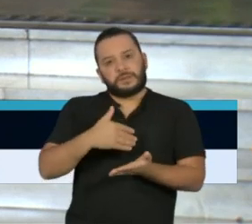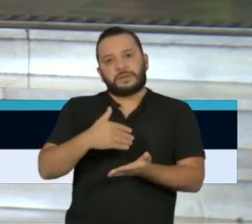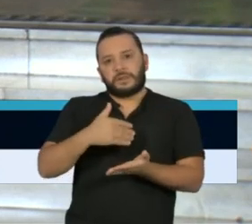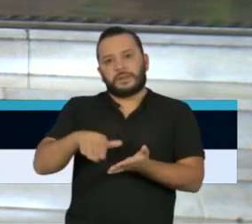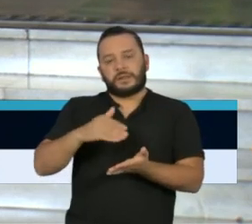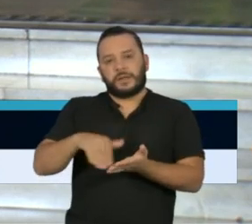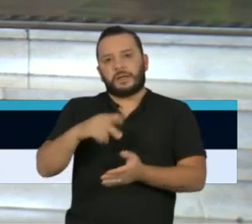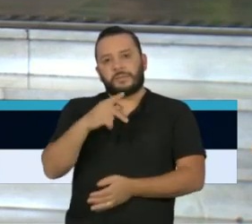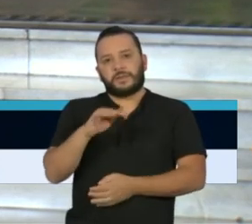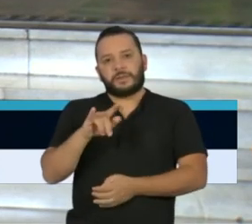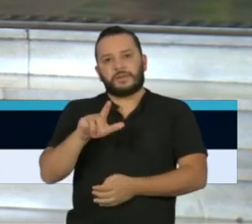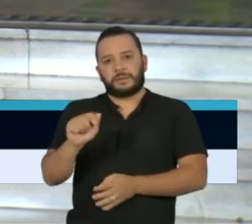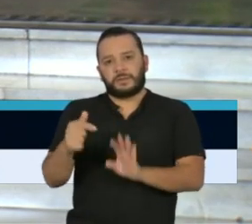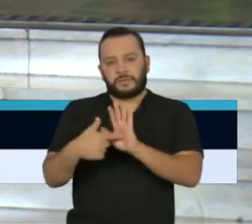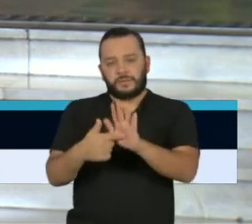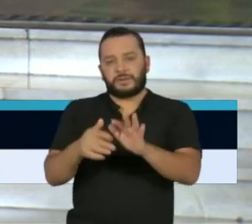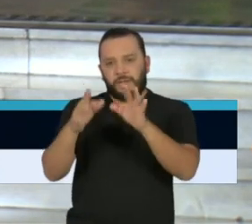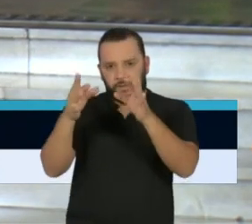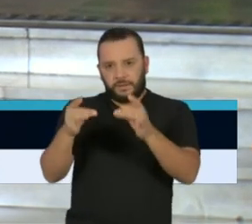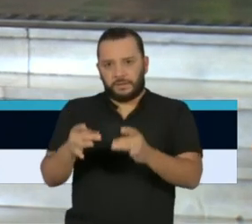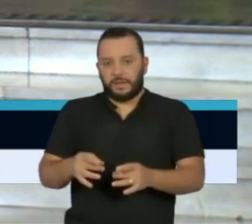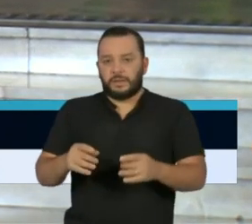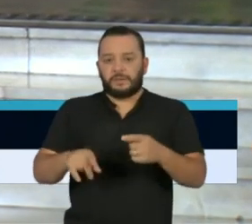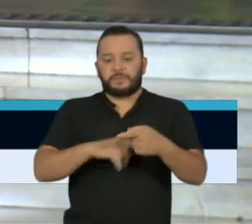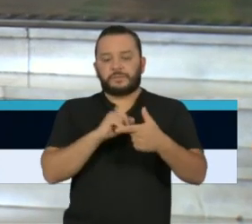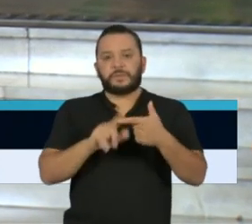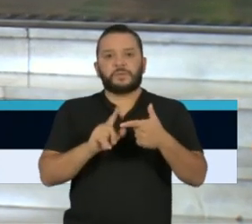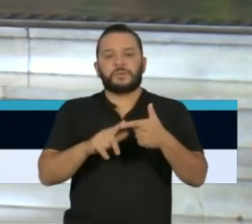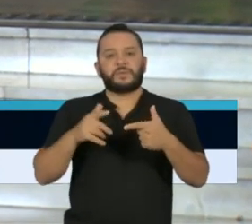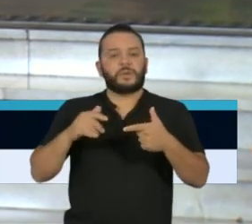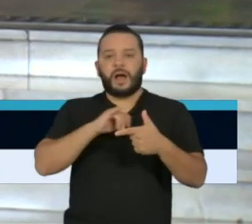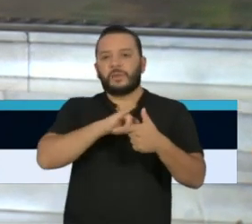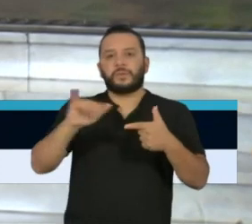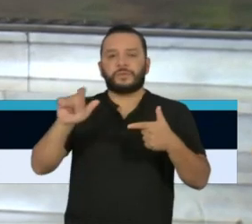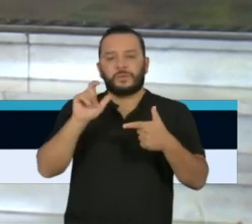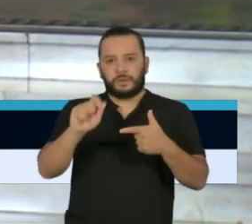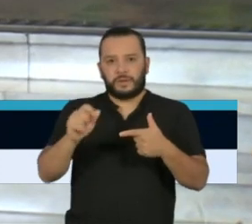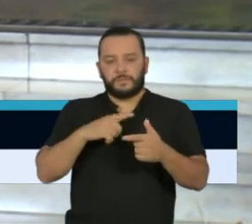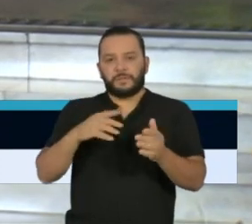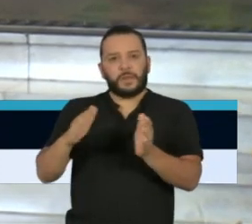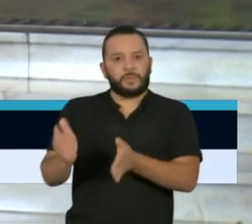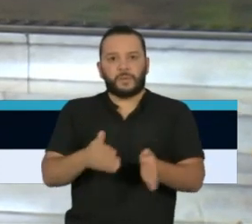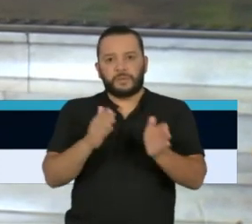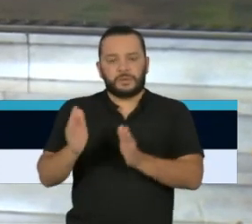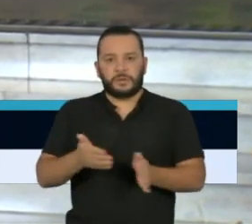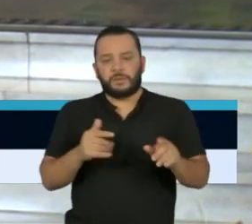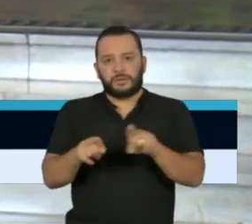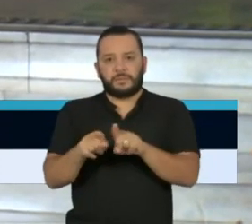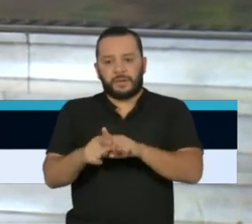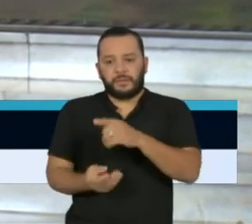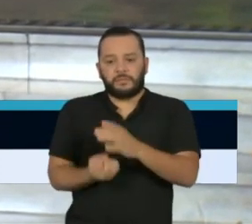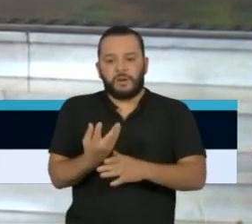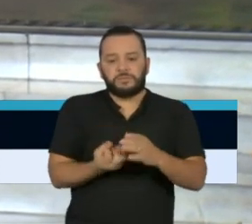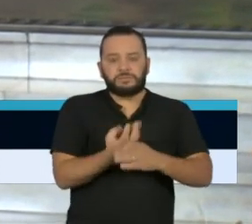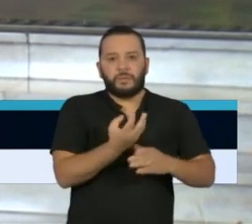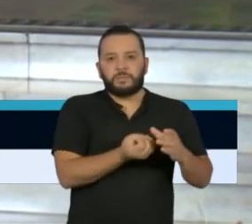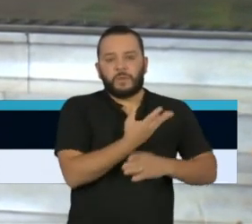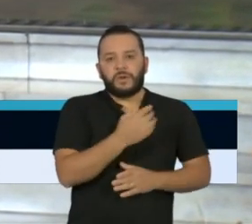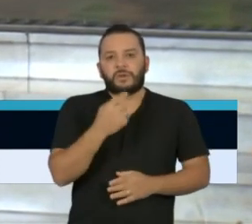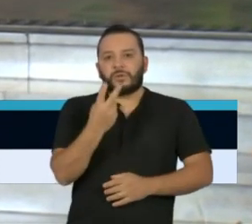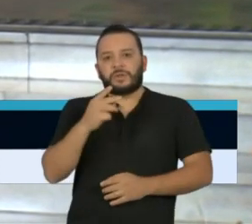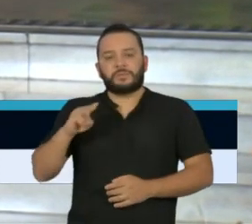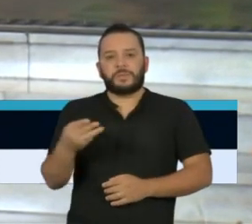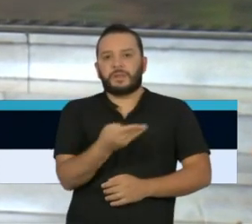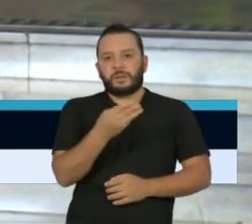O segundo anúncio de hoje é a produção e distribuição de 2 milhões de máscaras. As máscaras